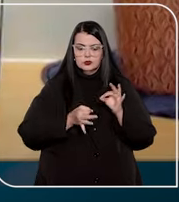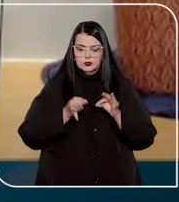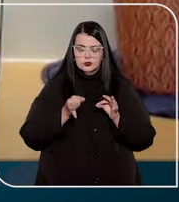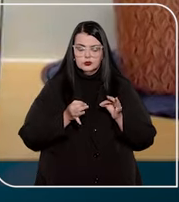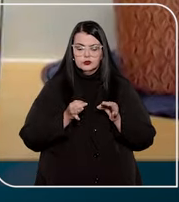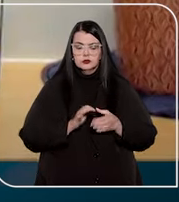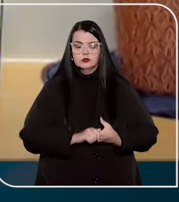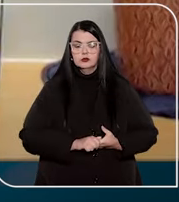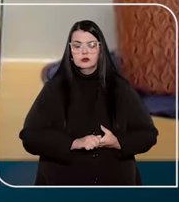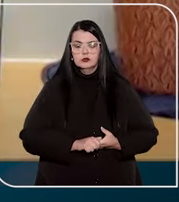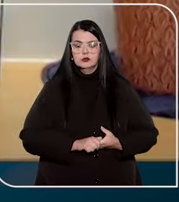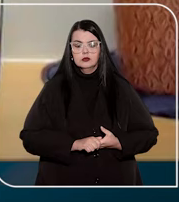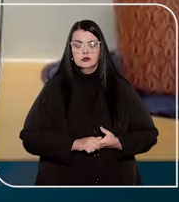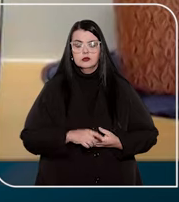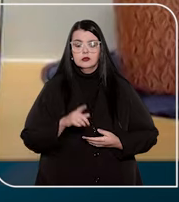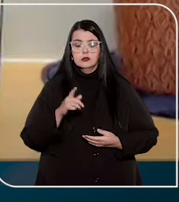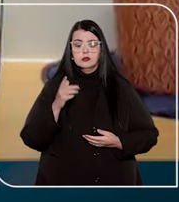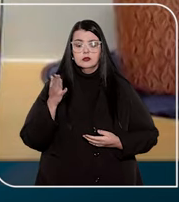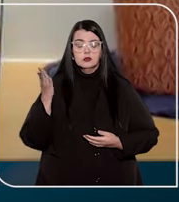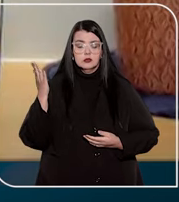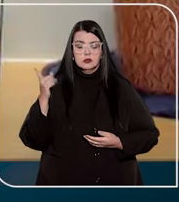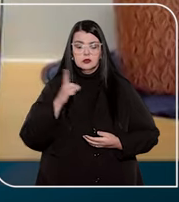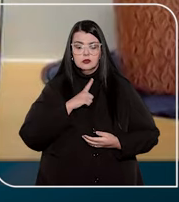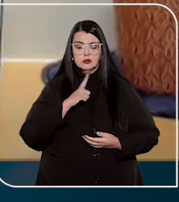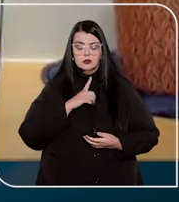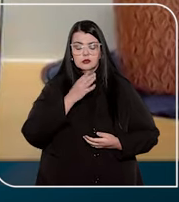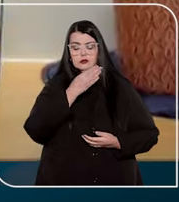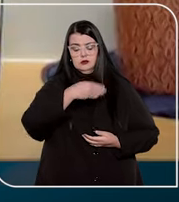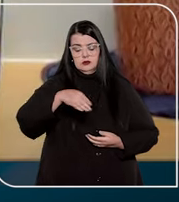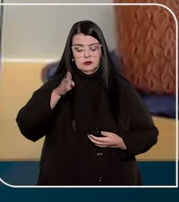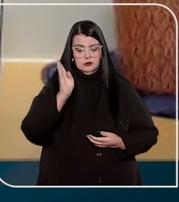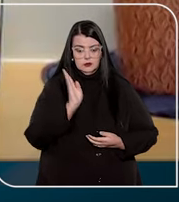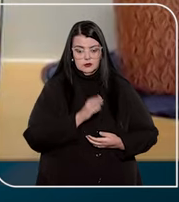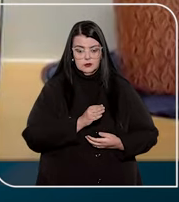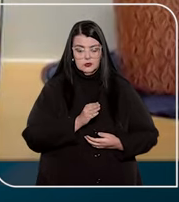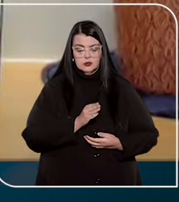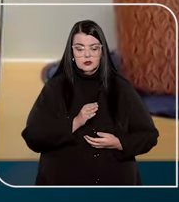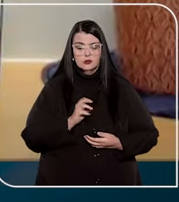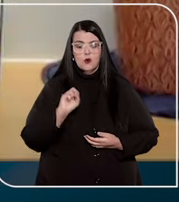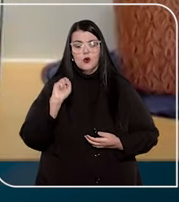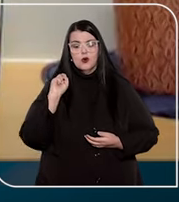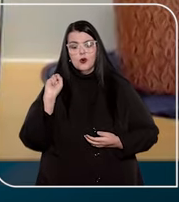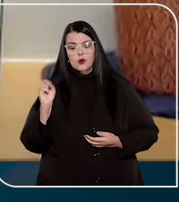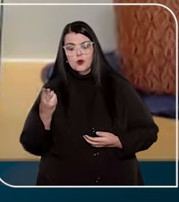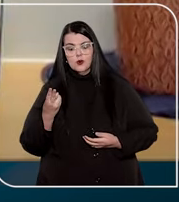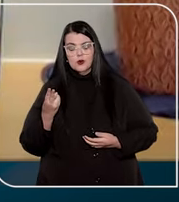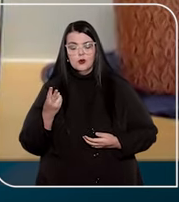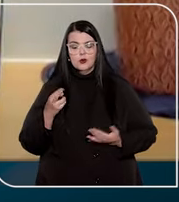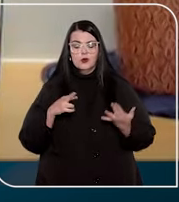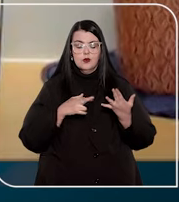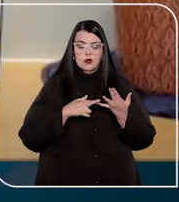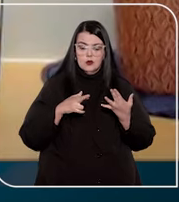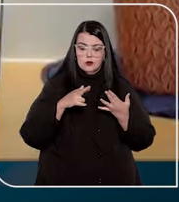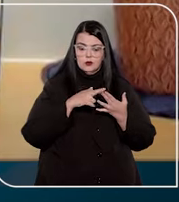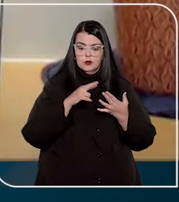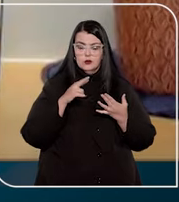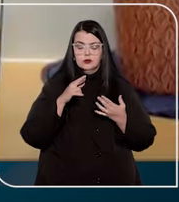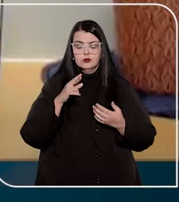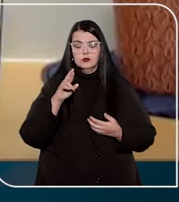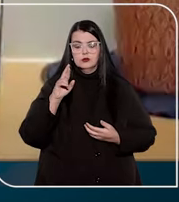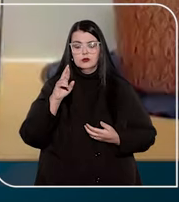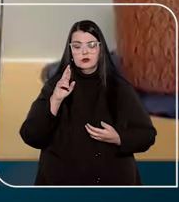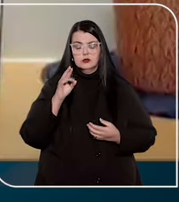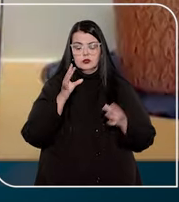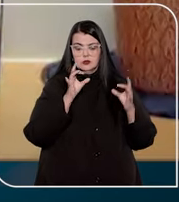urgente. E como a gente mencionou, uma vez suspenso ou sobrestado o processamento do recurso especial,